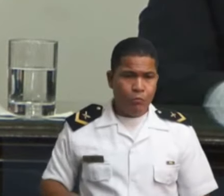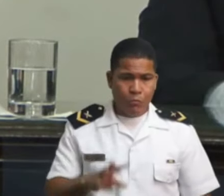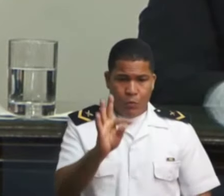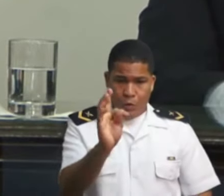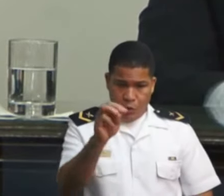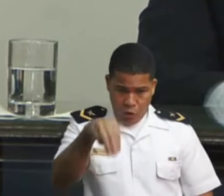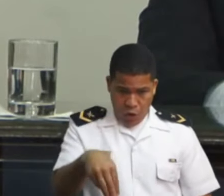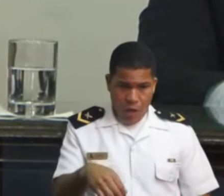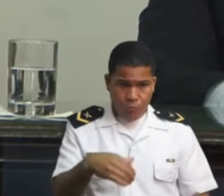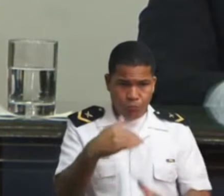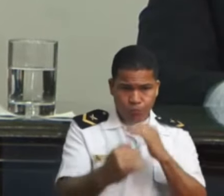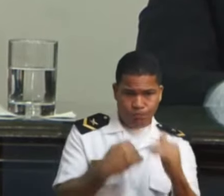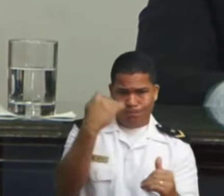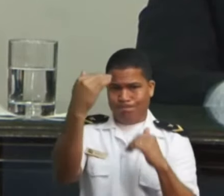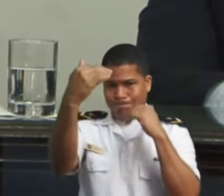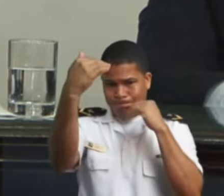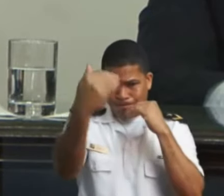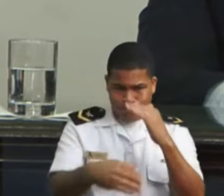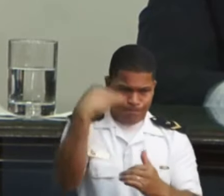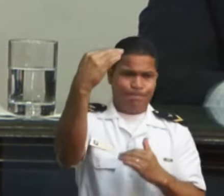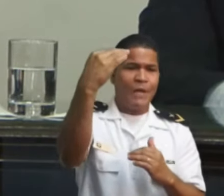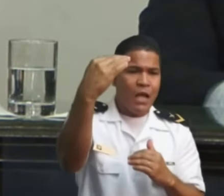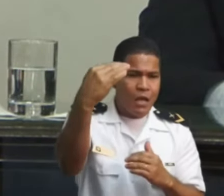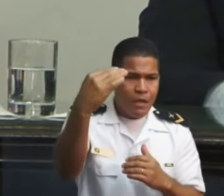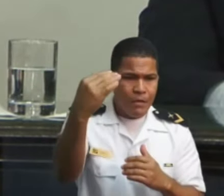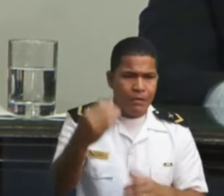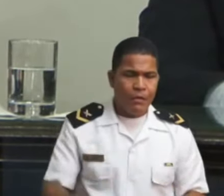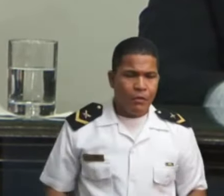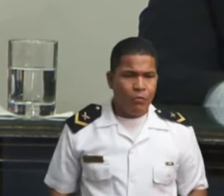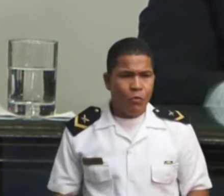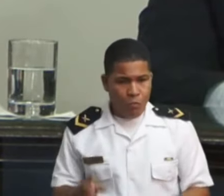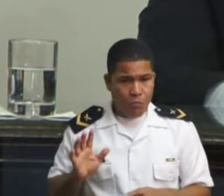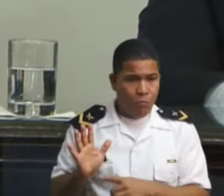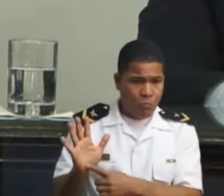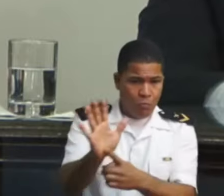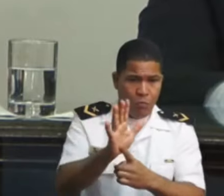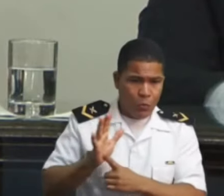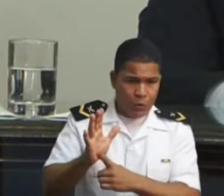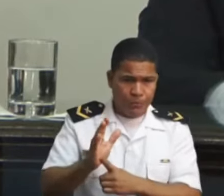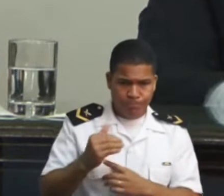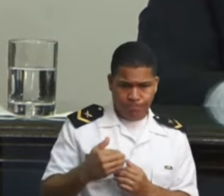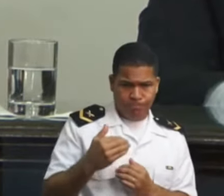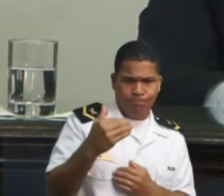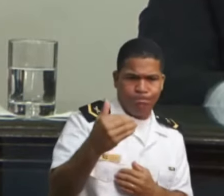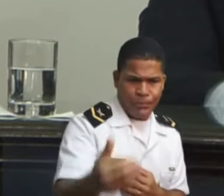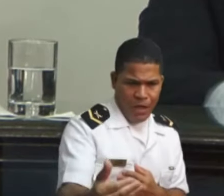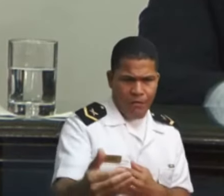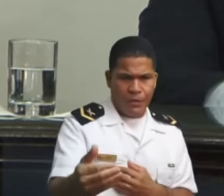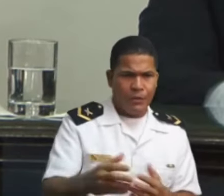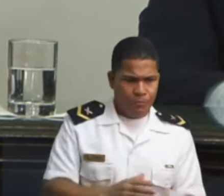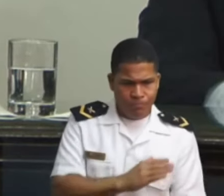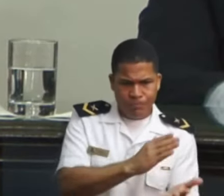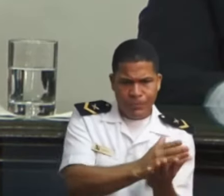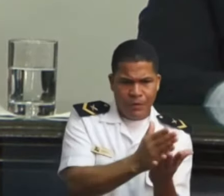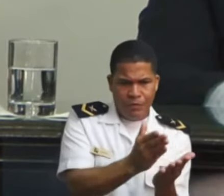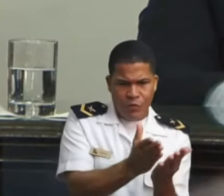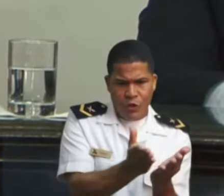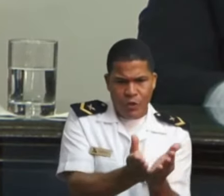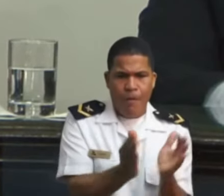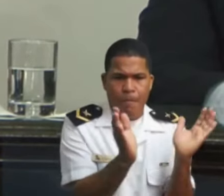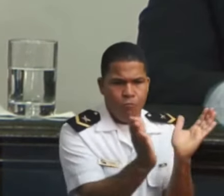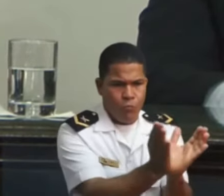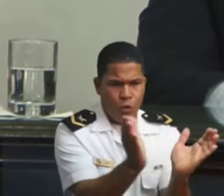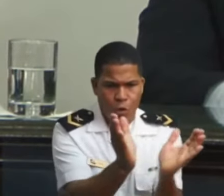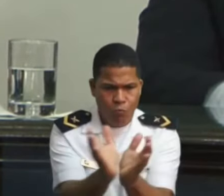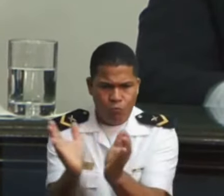moderniza, o tribunal já está com estudos extremamente avançados para se dividir em turmas, para criar o